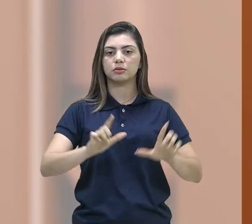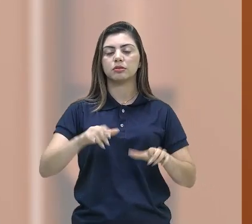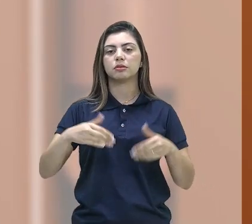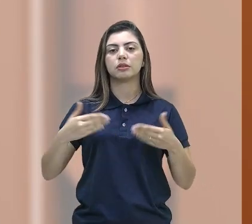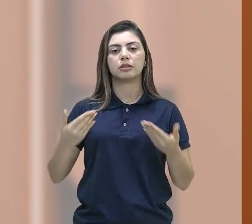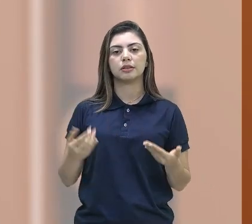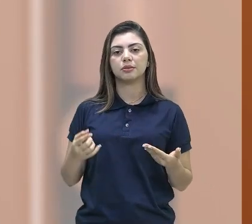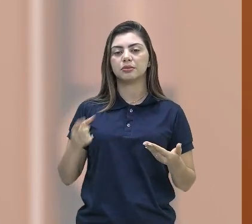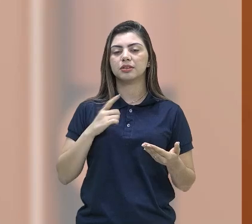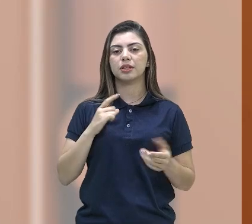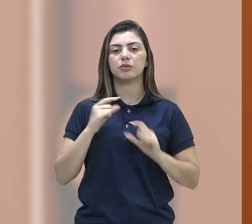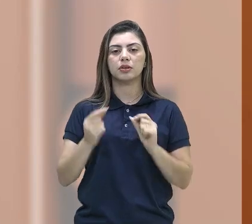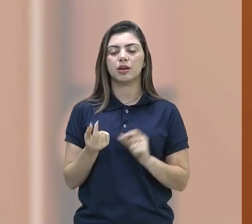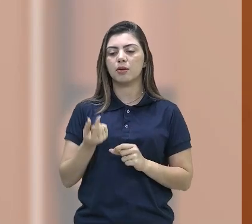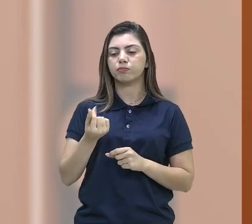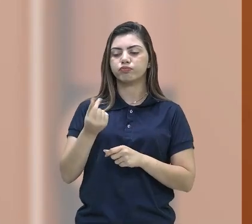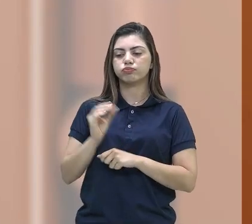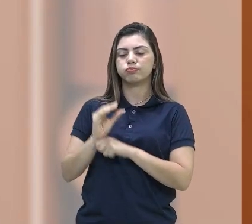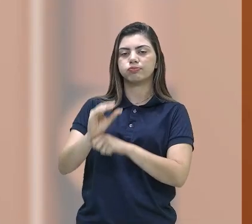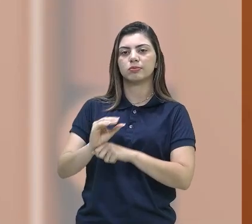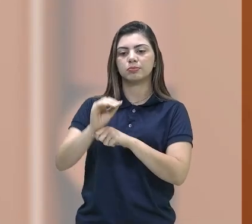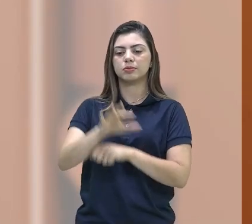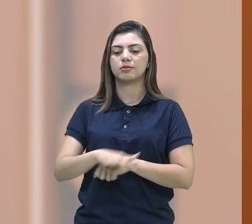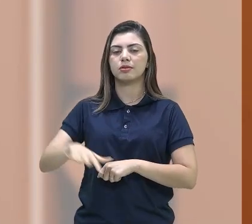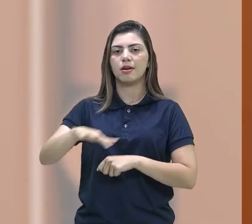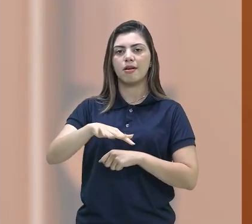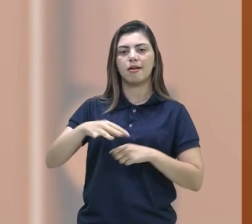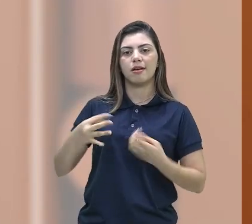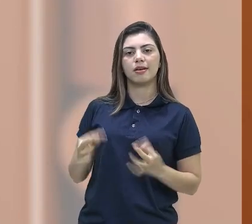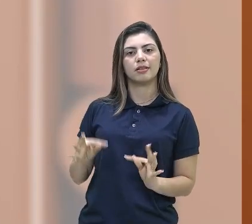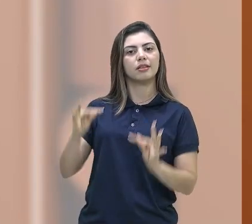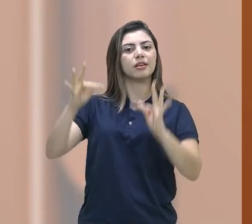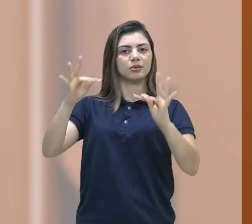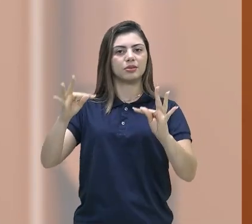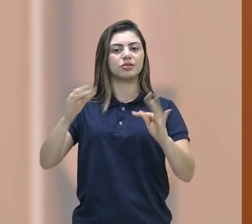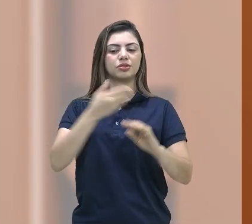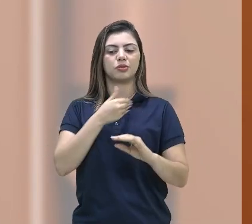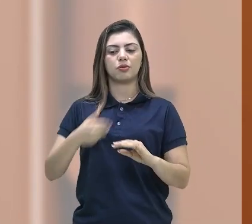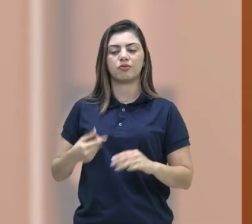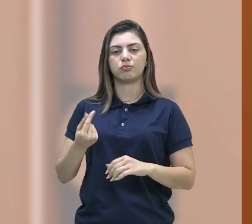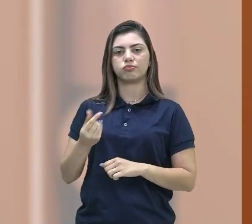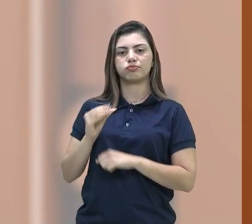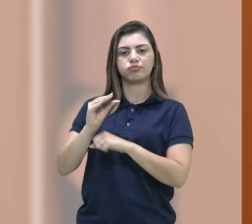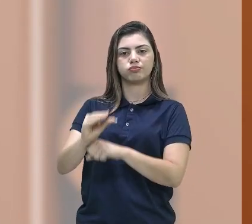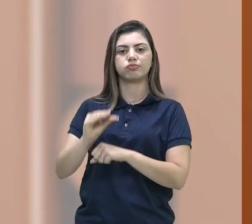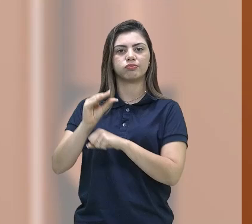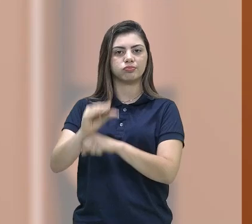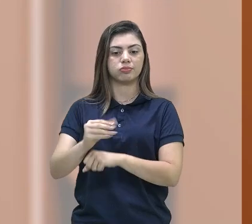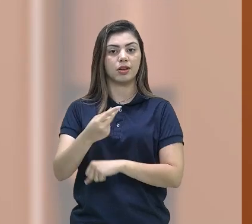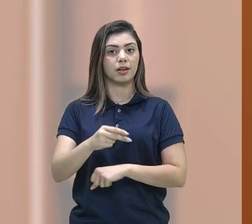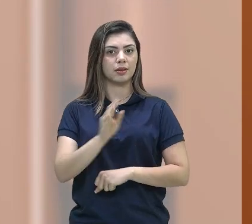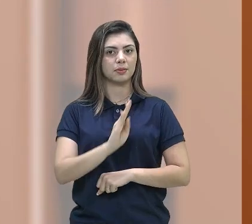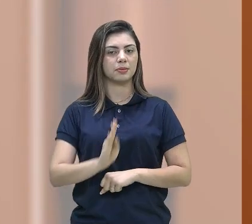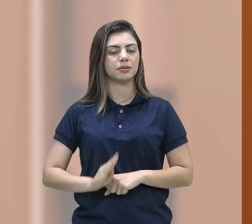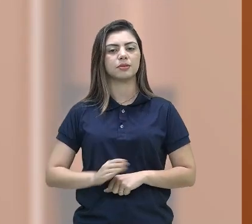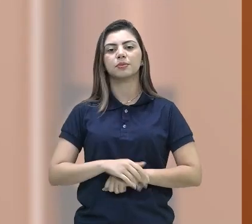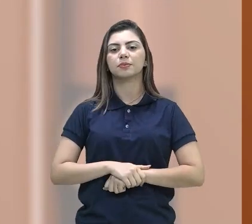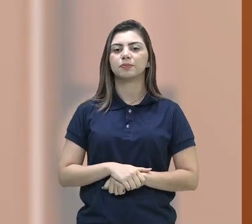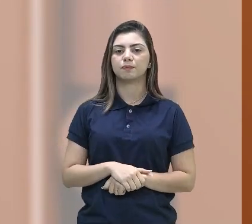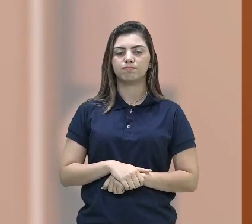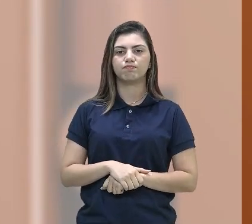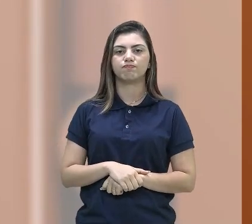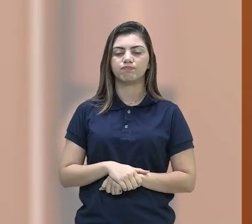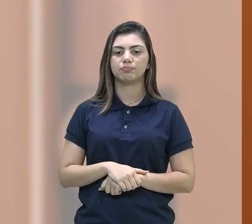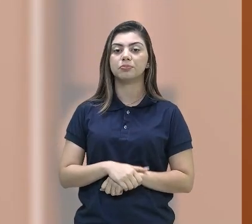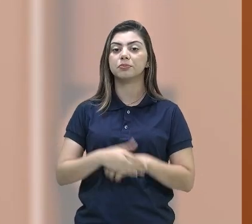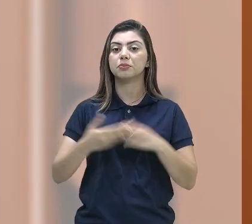grandes investimentos tecnológicos feitos pelo Estado. Esse Estado é o Estado brasileiro. E o